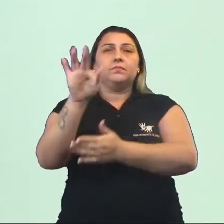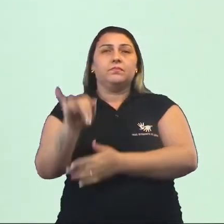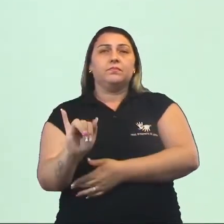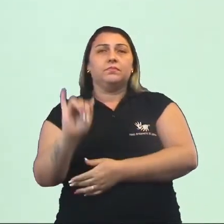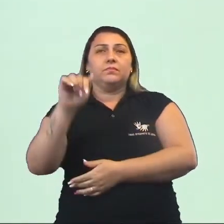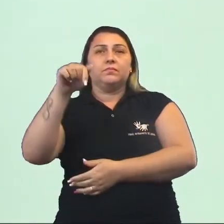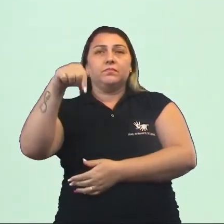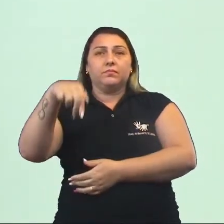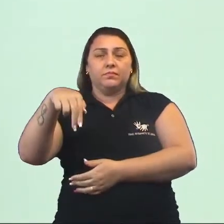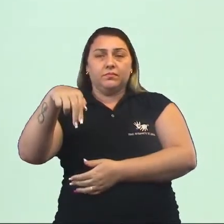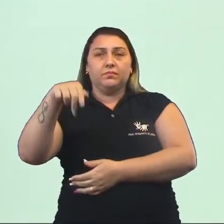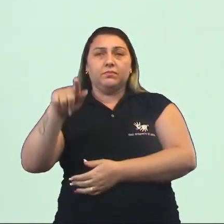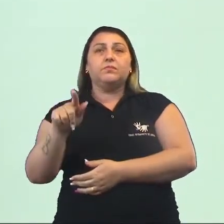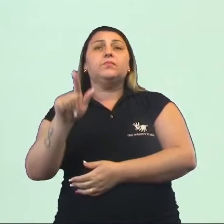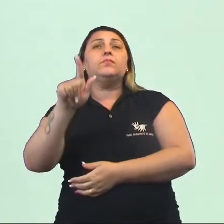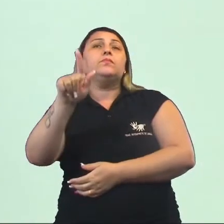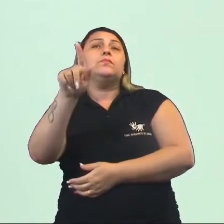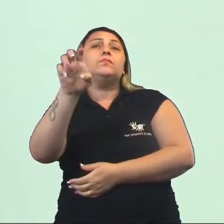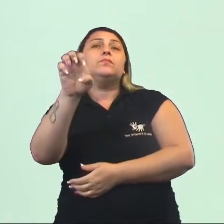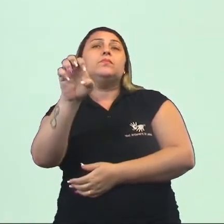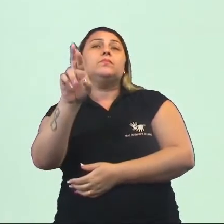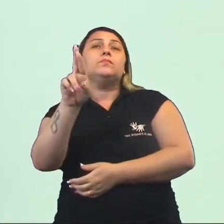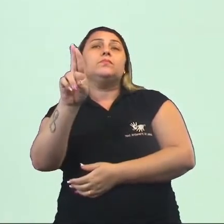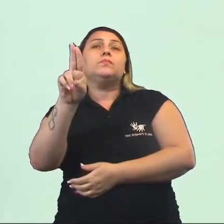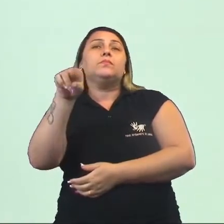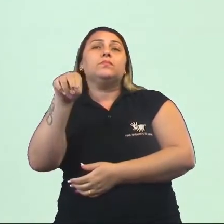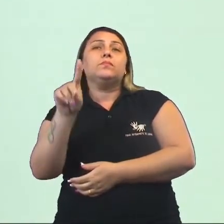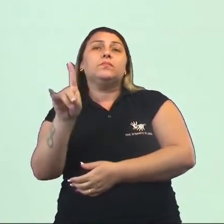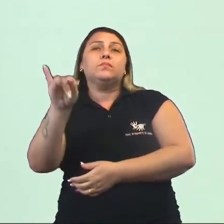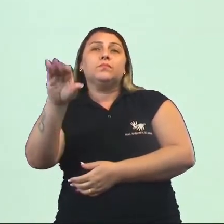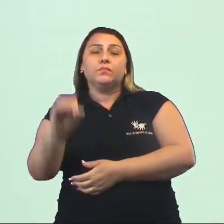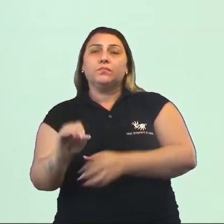de gerúndio, certo? Então, não esqueçam dessa